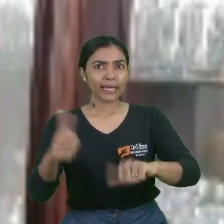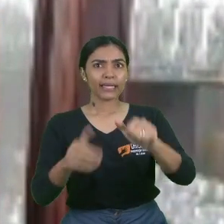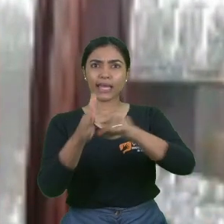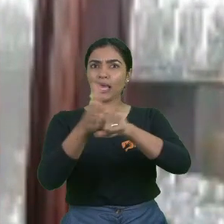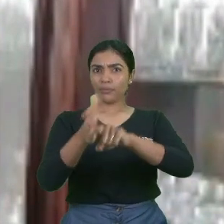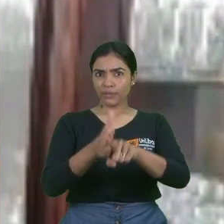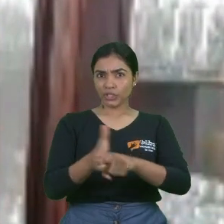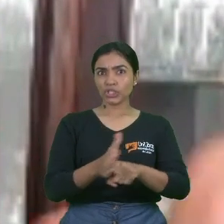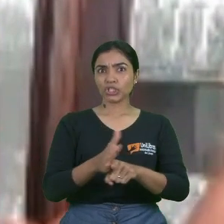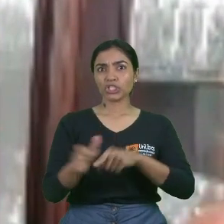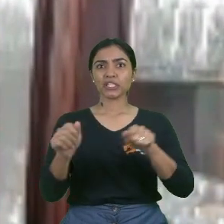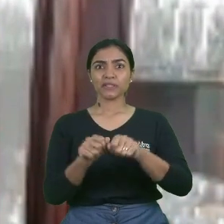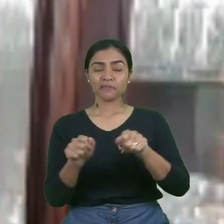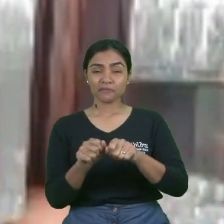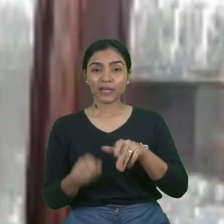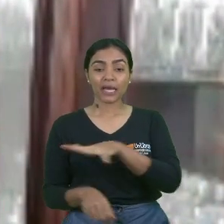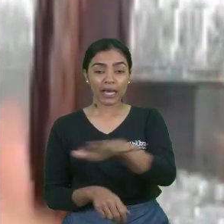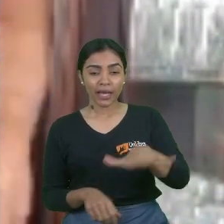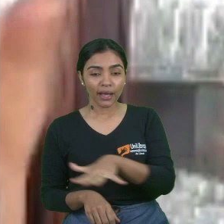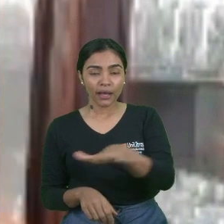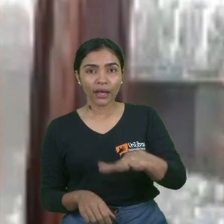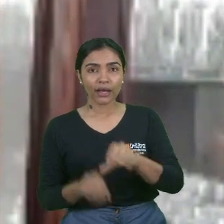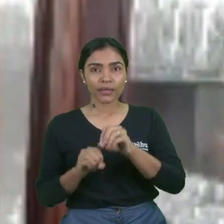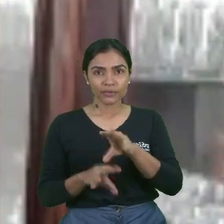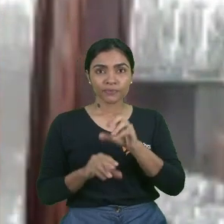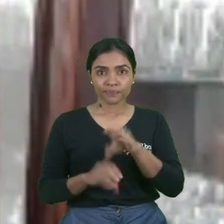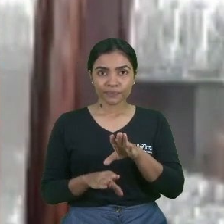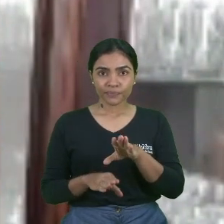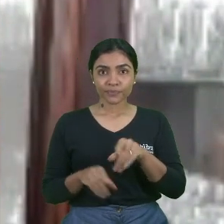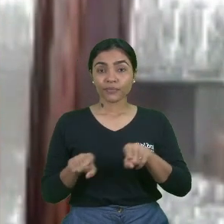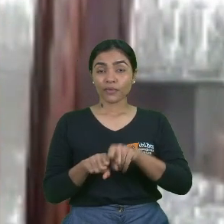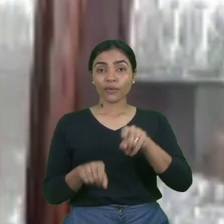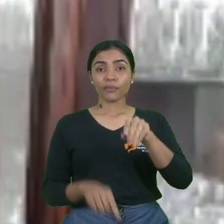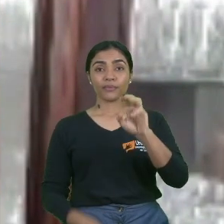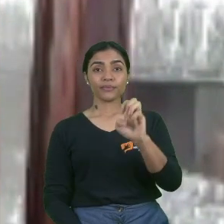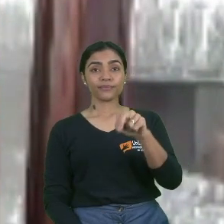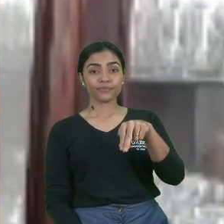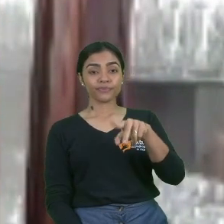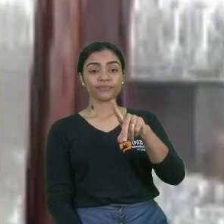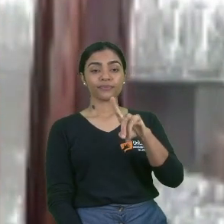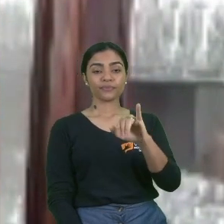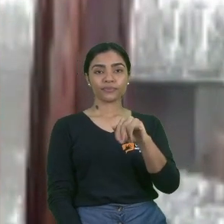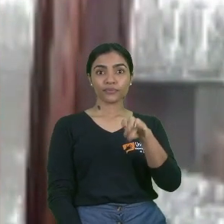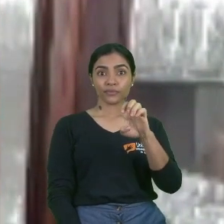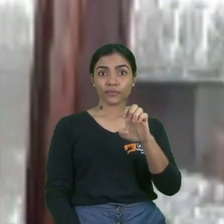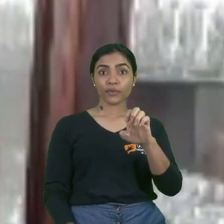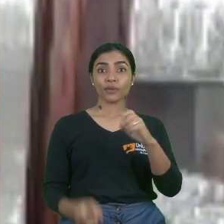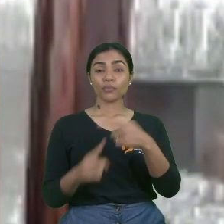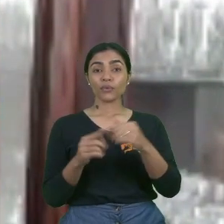pesquisas feitas educação algumas vida dele e por que os índio recebe pesquisa de